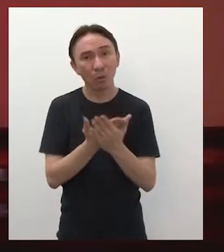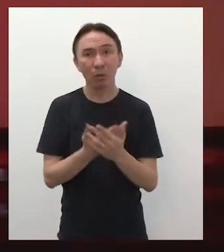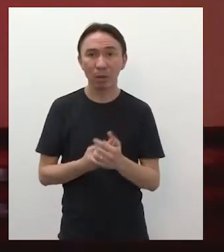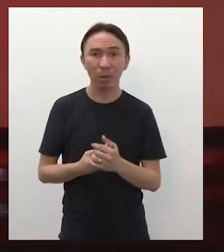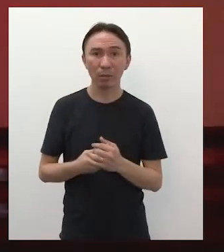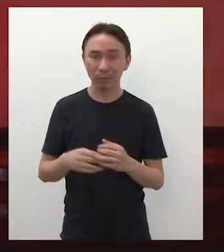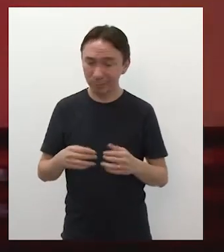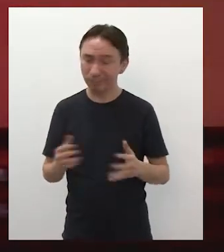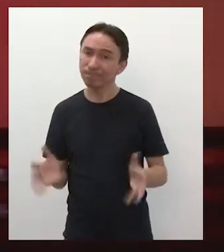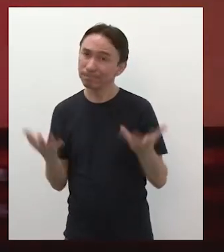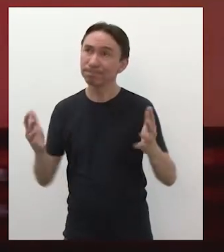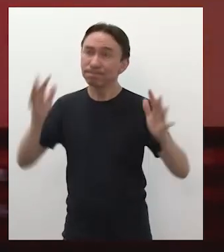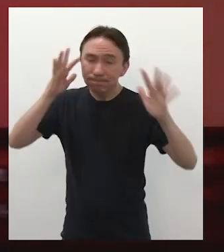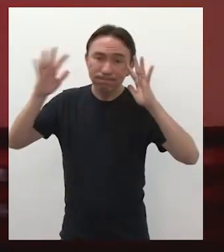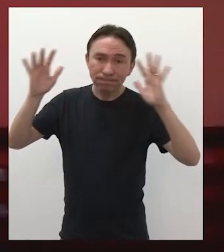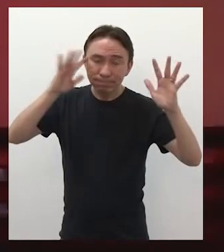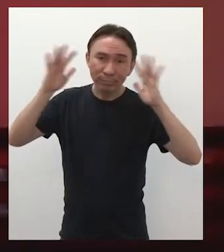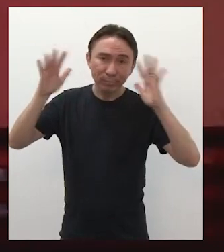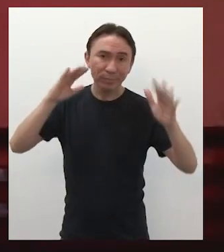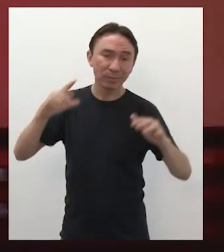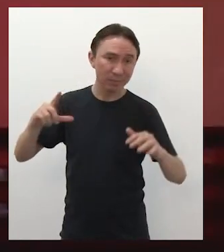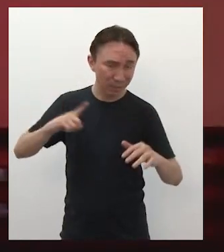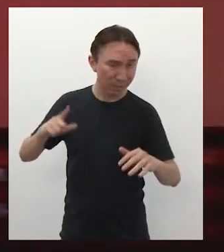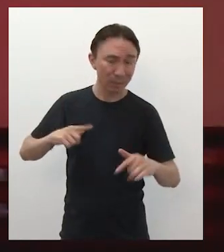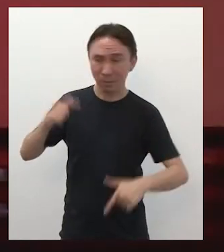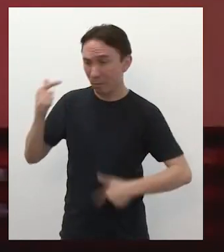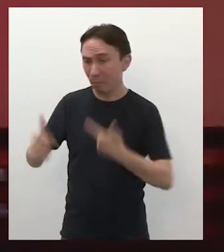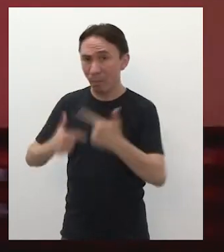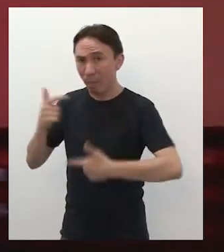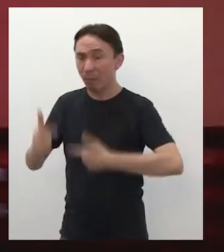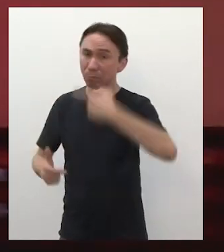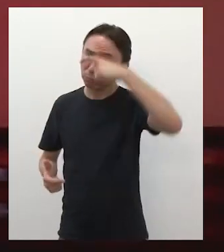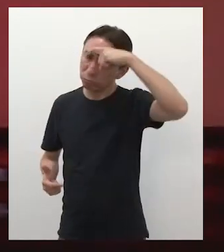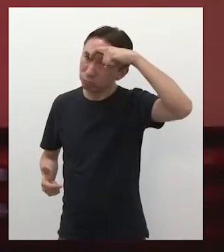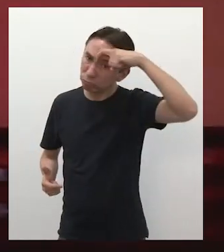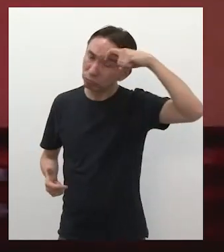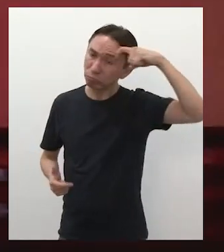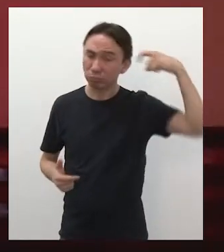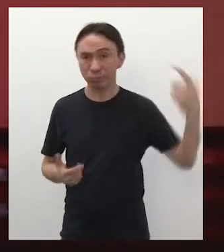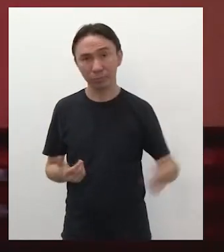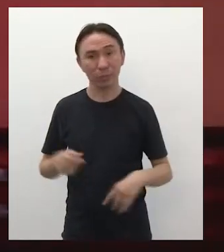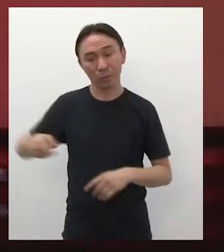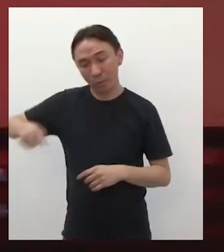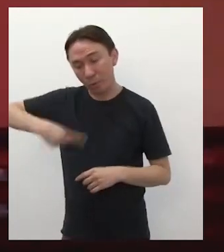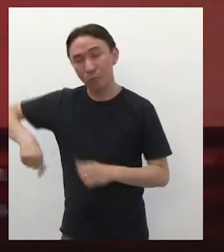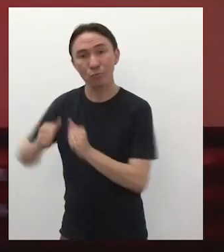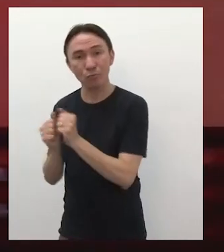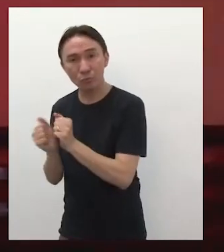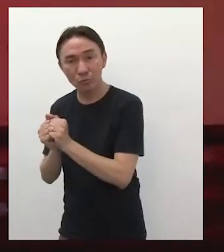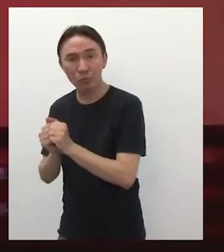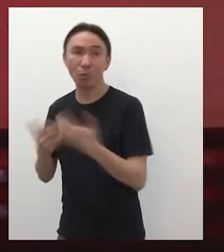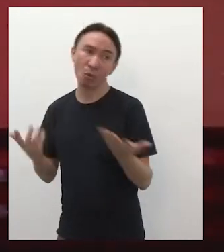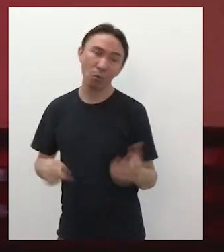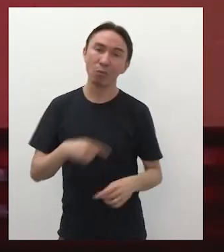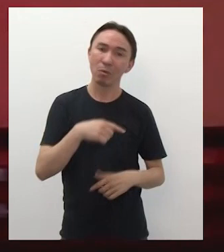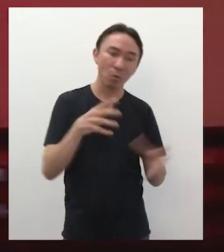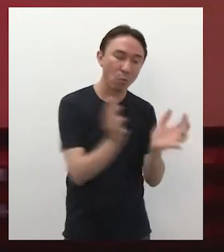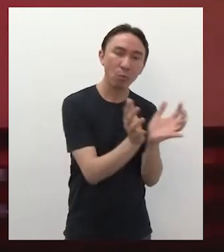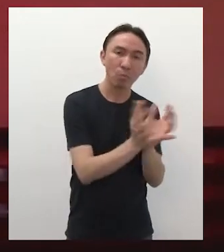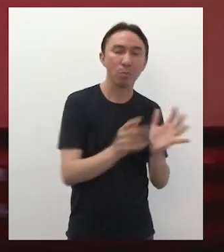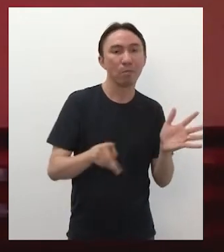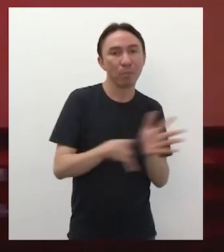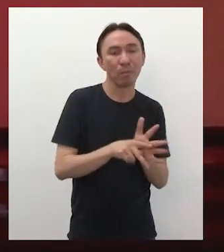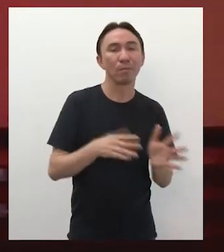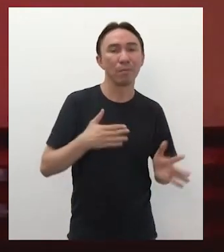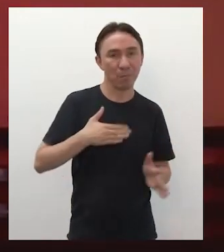muita mensagem boa e tem muito trabalho para a gente fazer, seja com a gente mesmo, seja com o grupo ao qual a gente pertence, tá ok? Sem